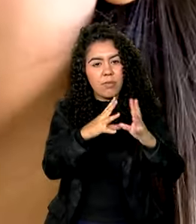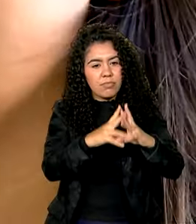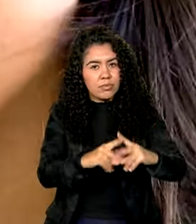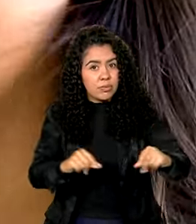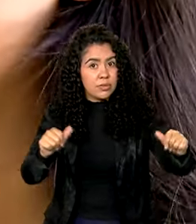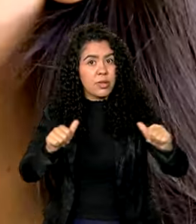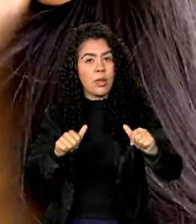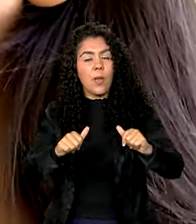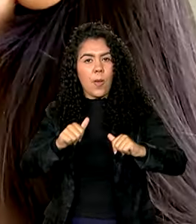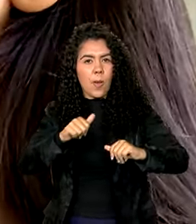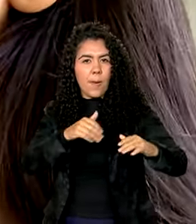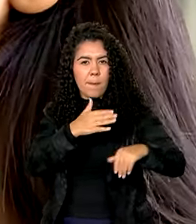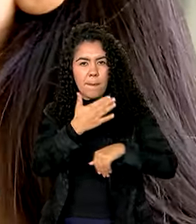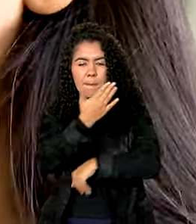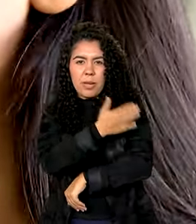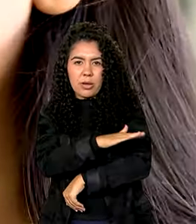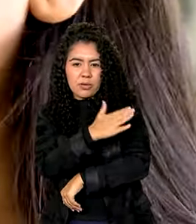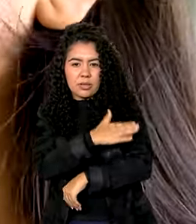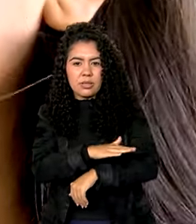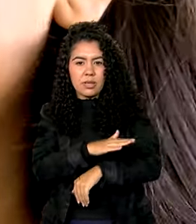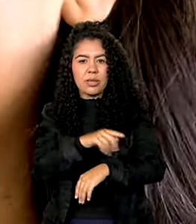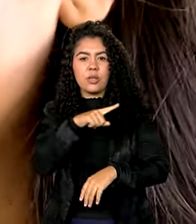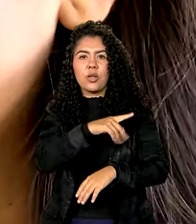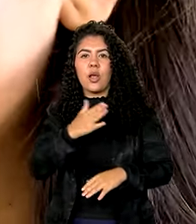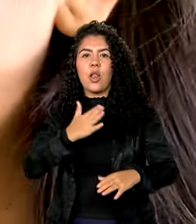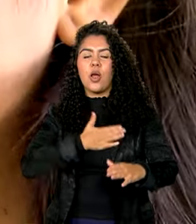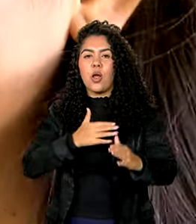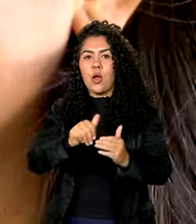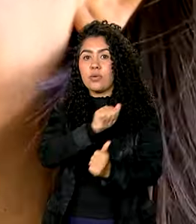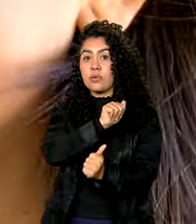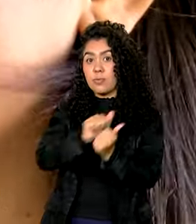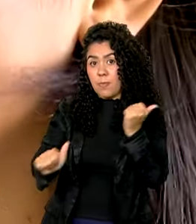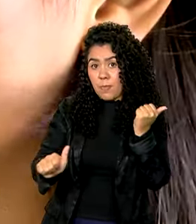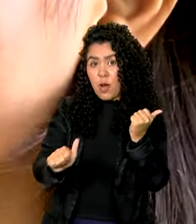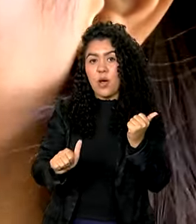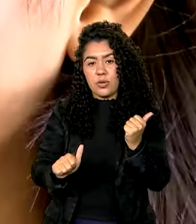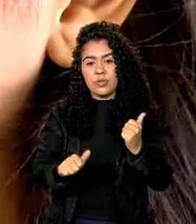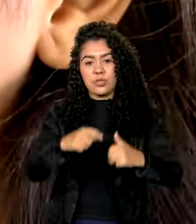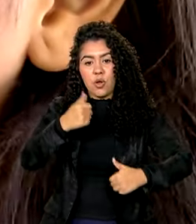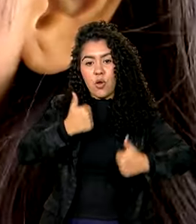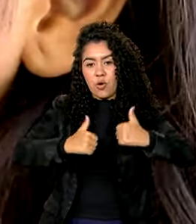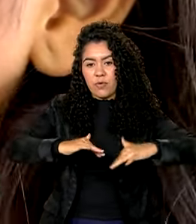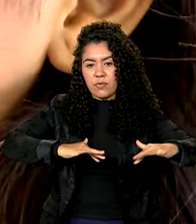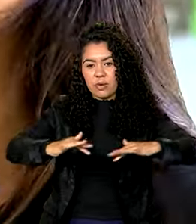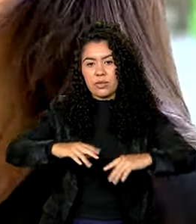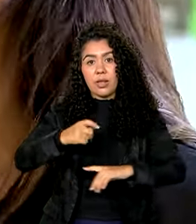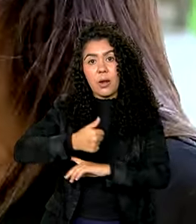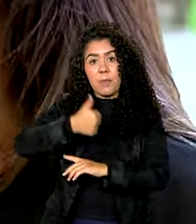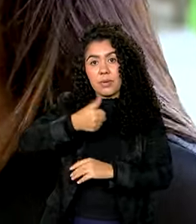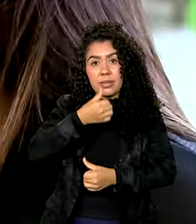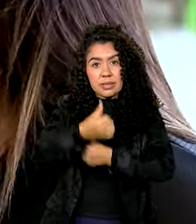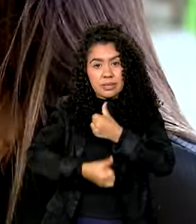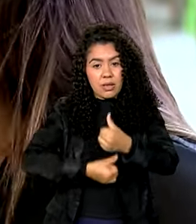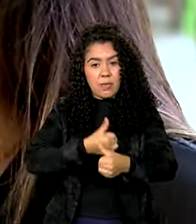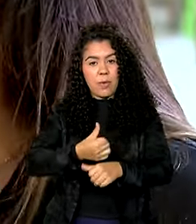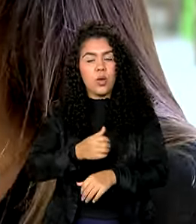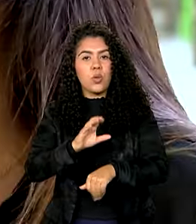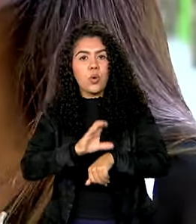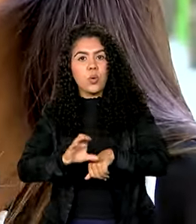esporte. Apaixonada por futebol, ela é atleta do IFCE e está no primeiro semestre do curso de